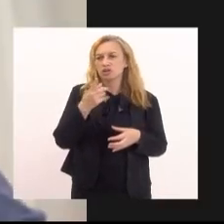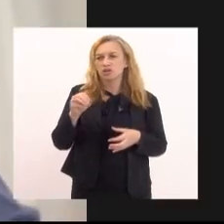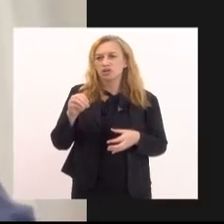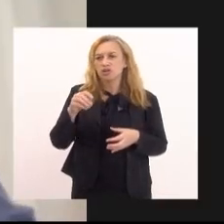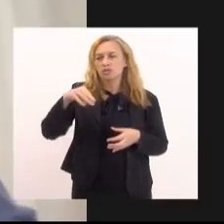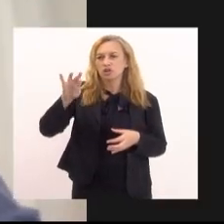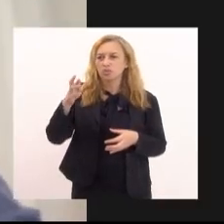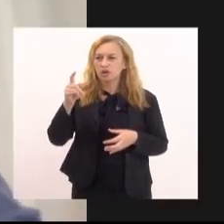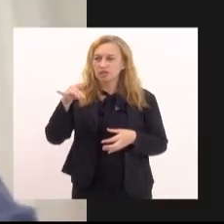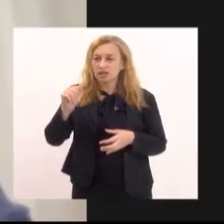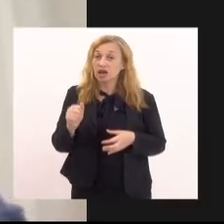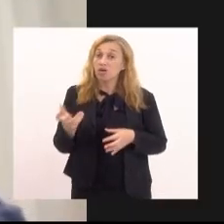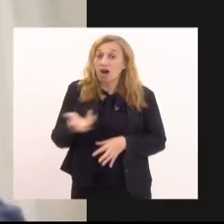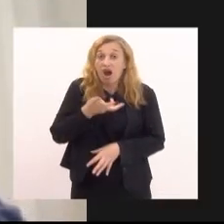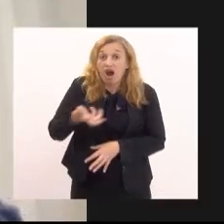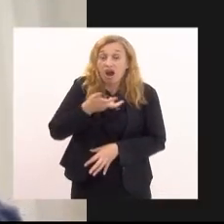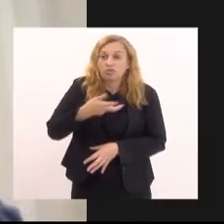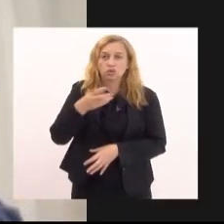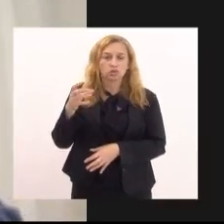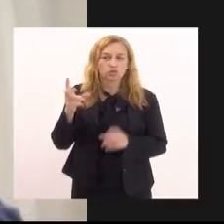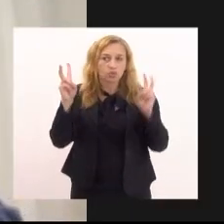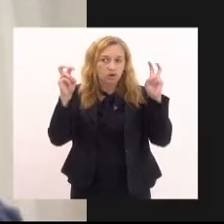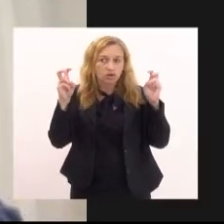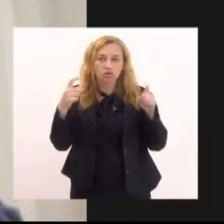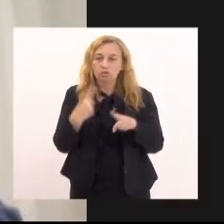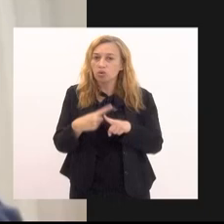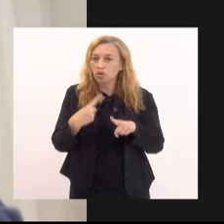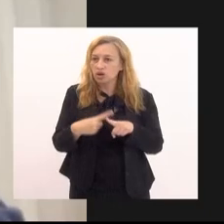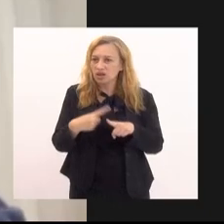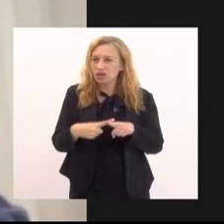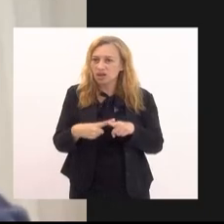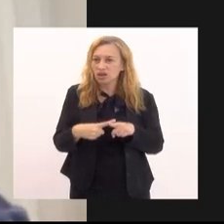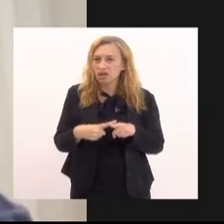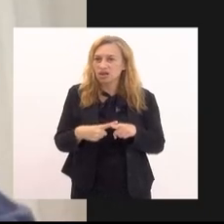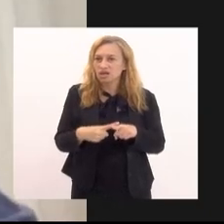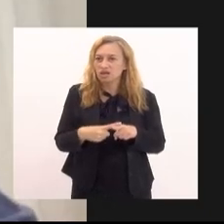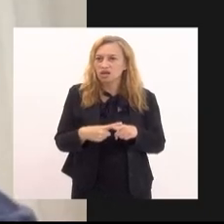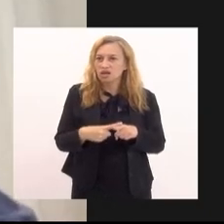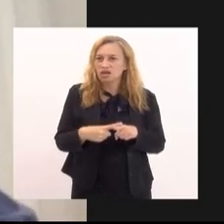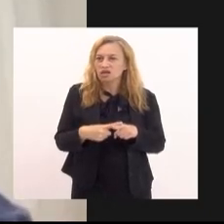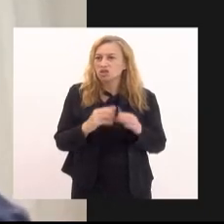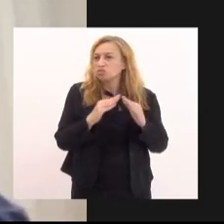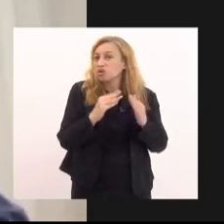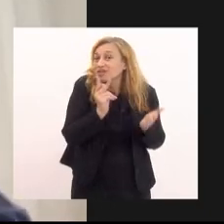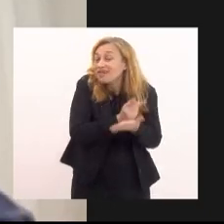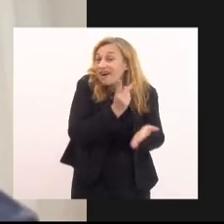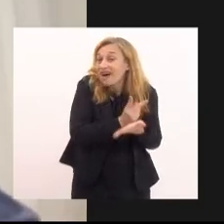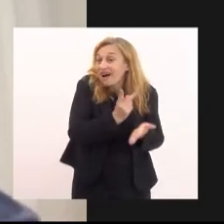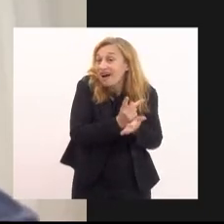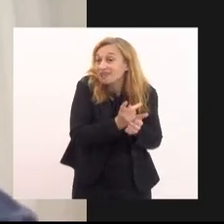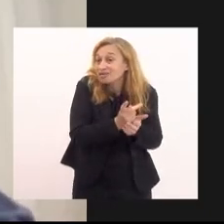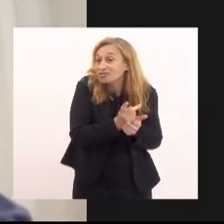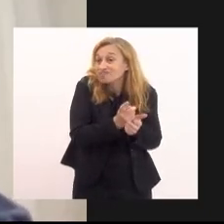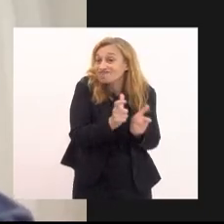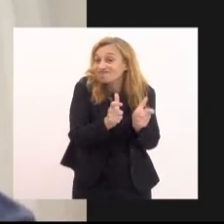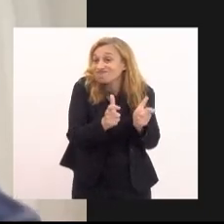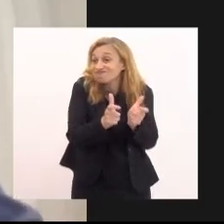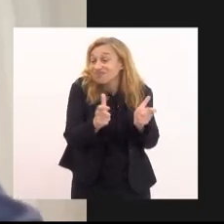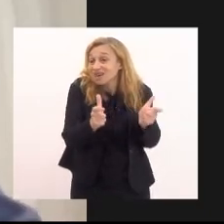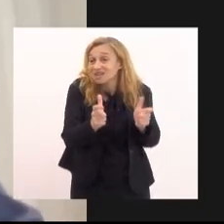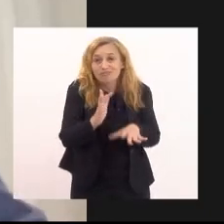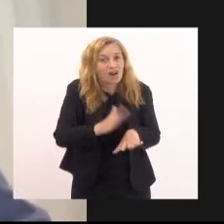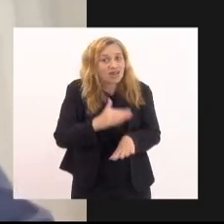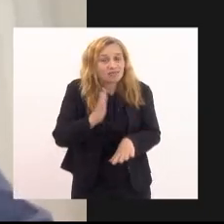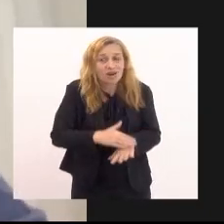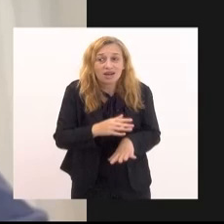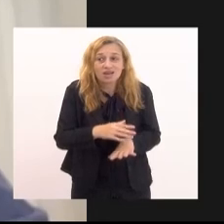pressa nesse assunto, presidente, porque os loteamentos que não são regulares avançam cada dia, estão